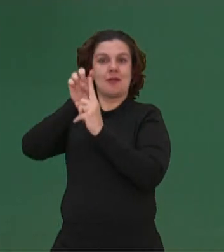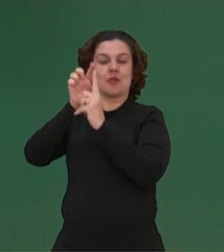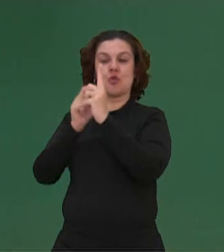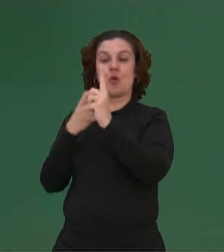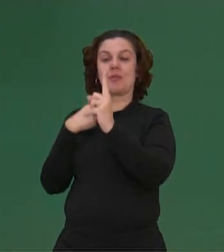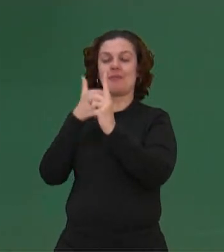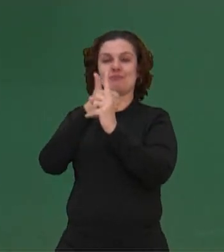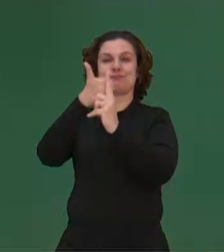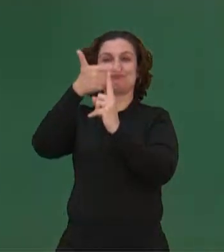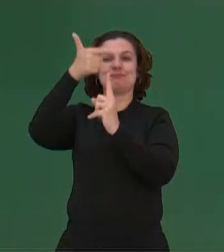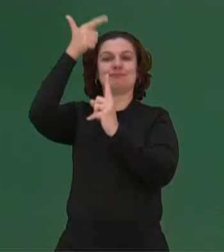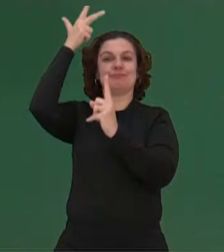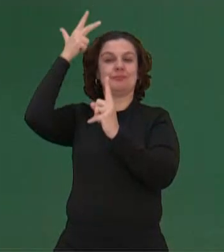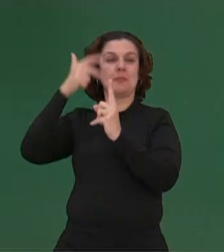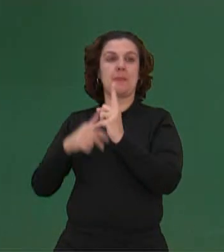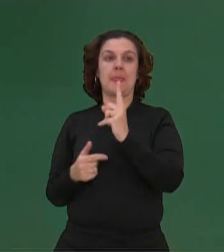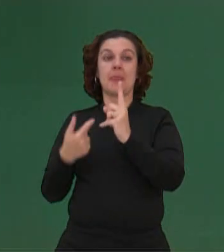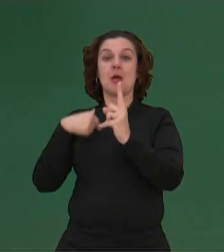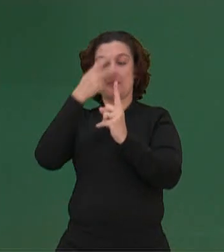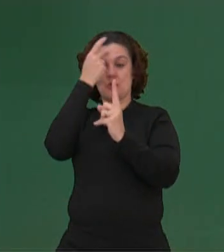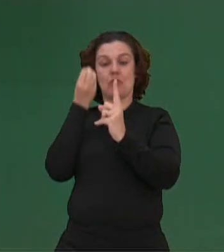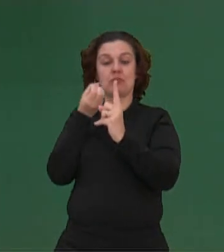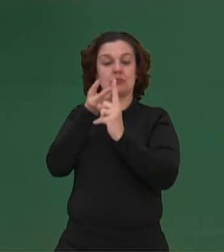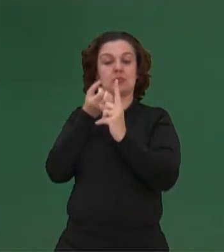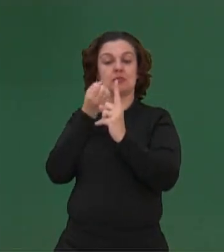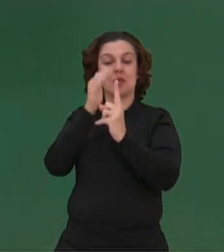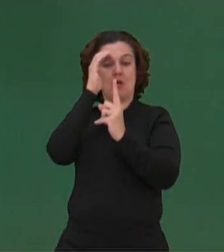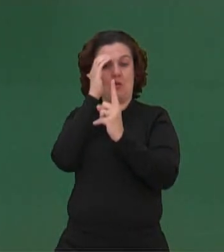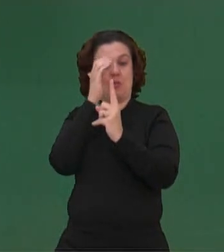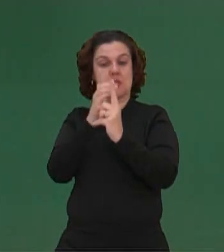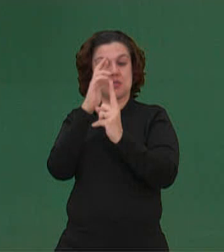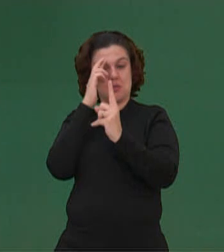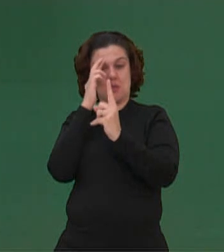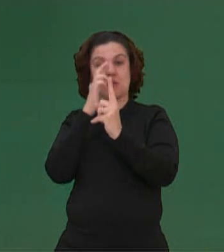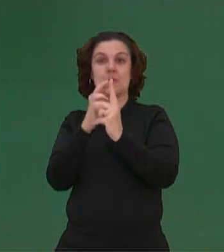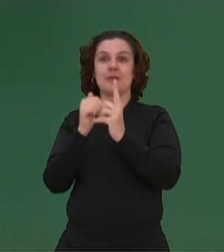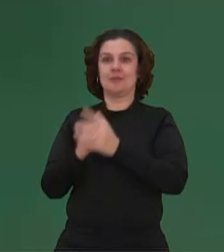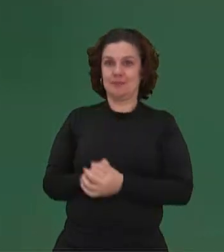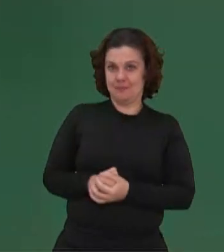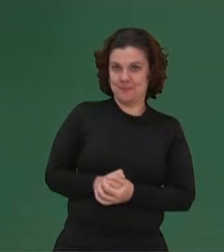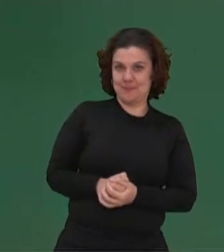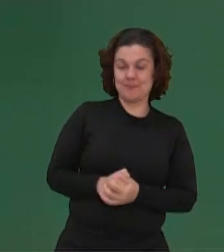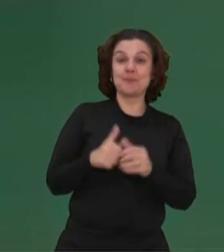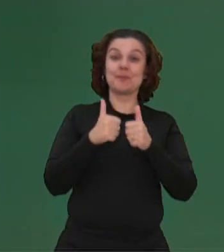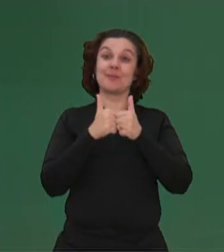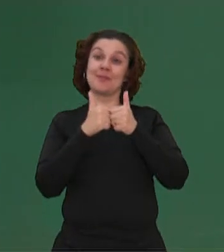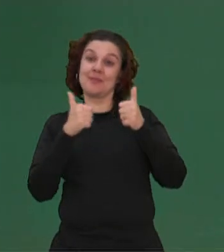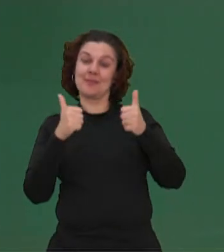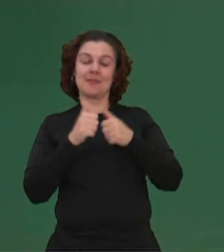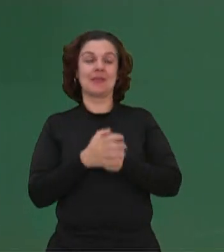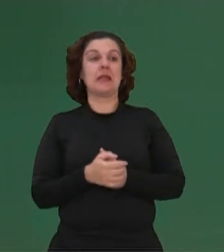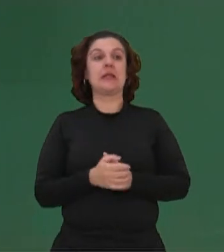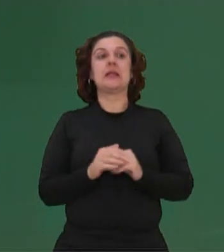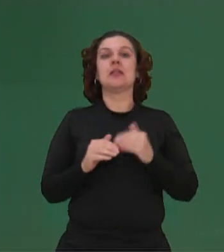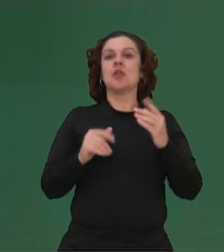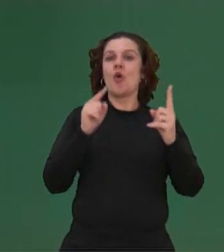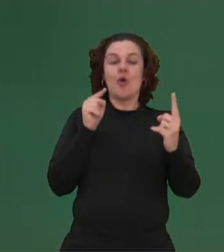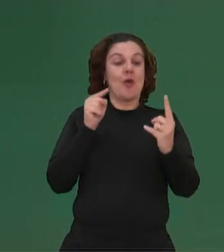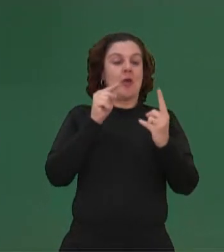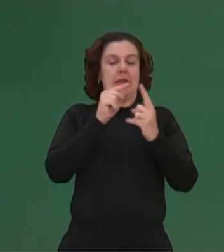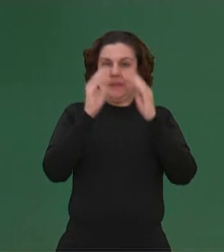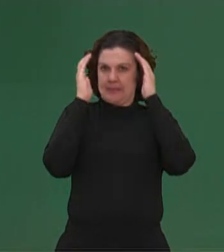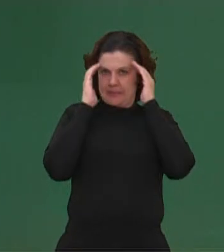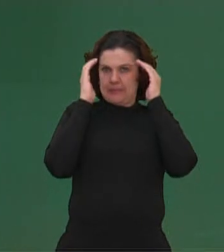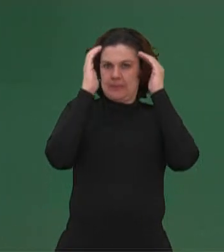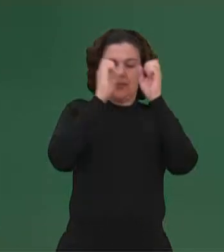todos esses benefícios. Você vai ser servido, obedecido e respeitado. Então, é o objetivo